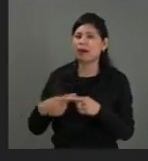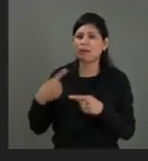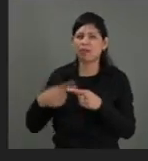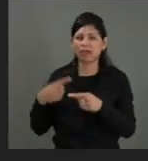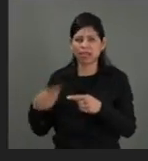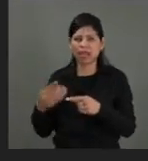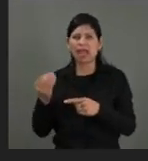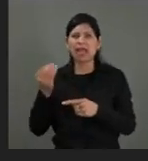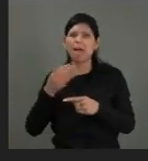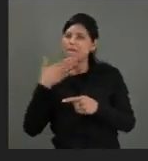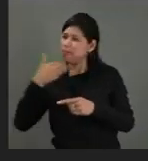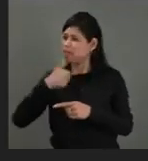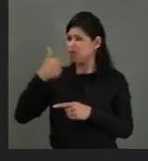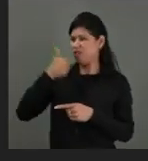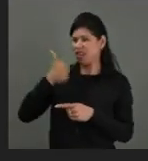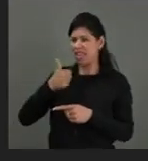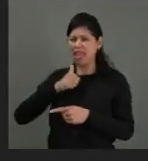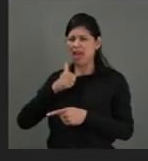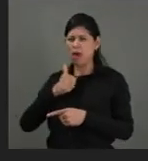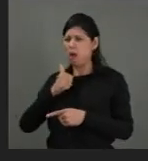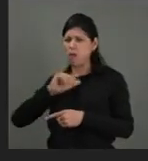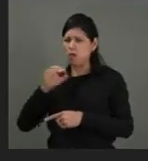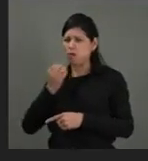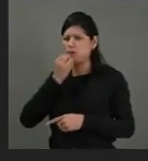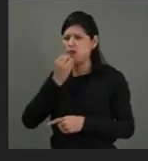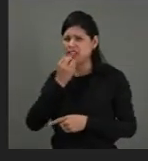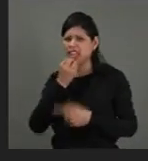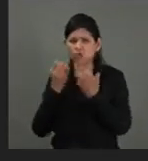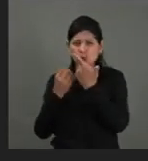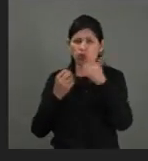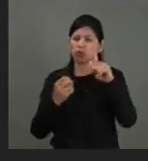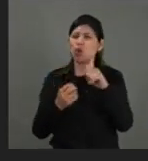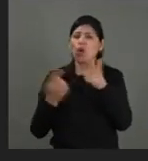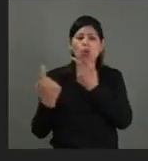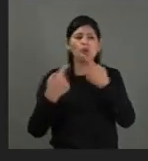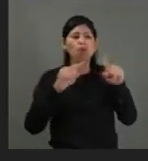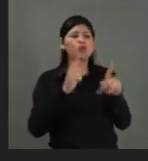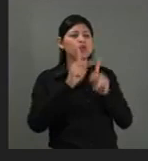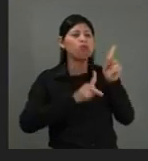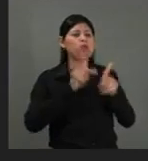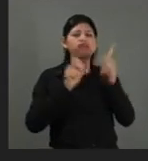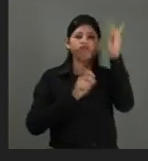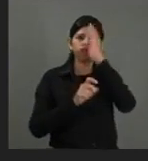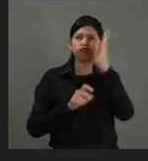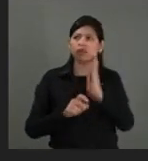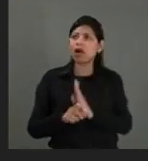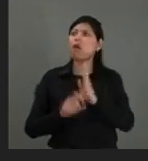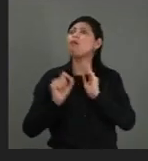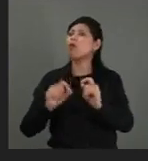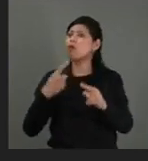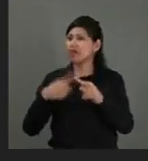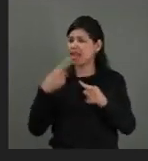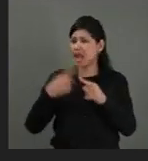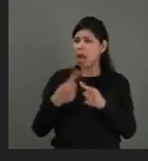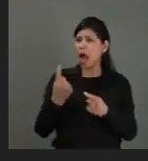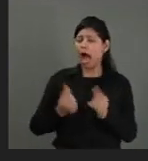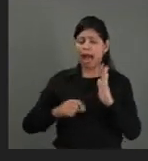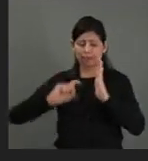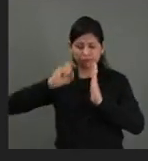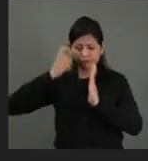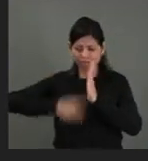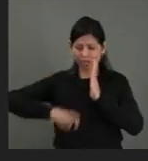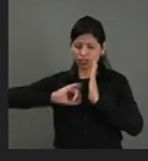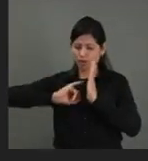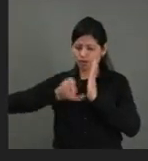dá privilégio a poucos e quem vai pagar a conta é o povo brasileiro, que vai ficar com o maior IVA do mundo. Eu espero que a